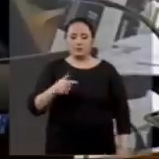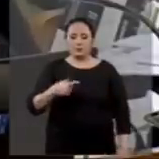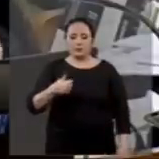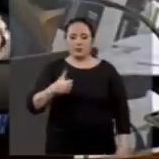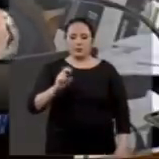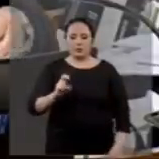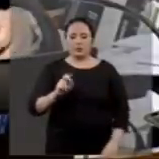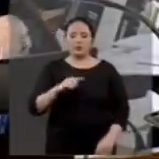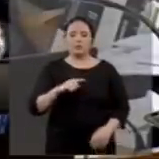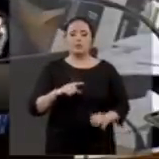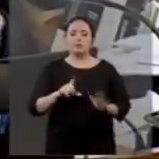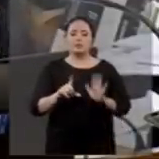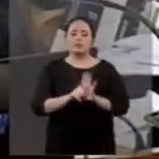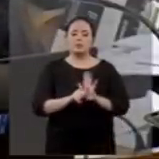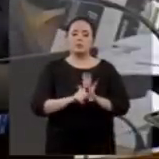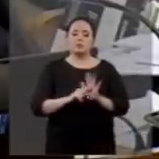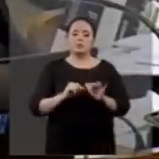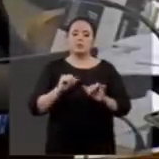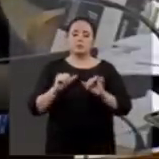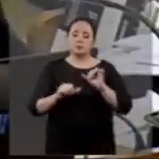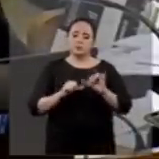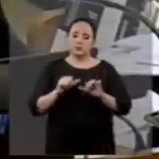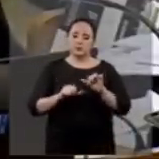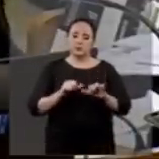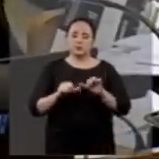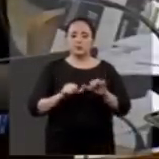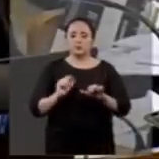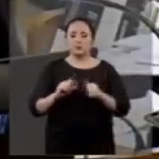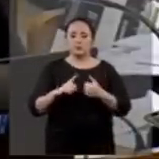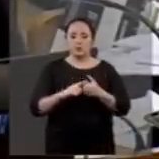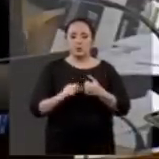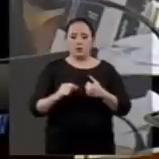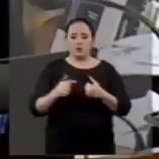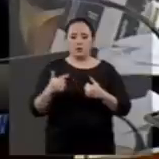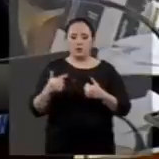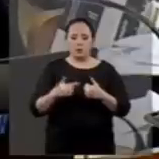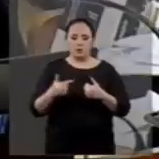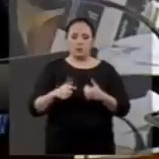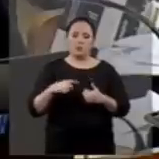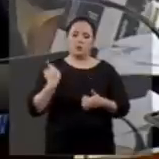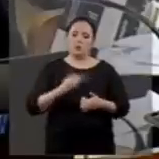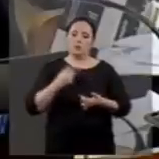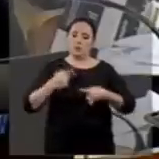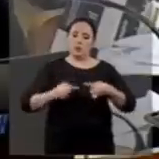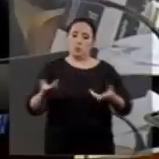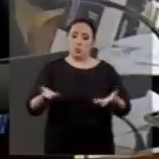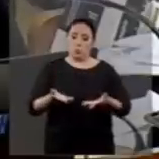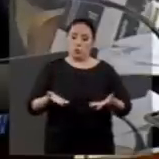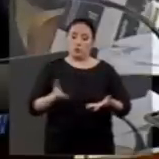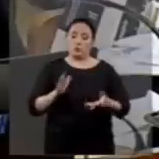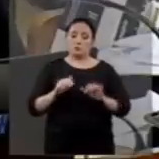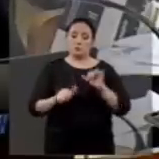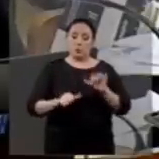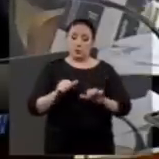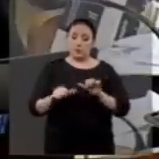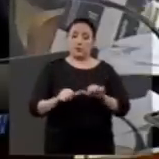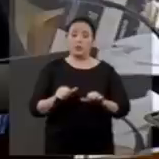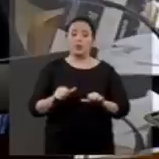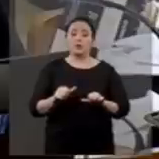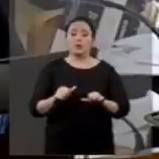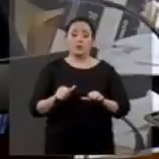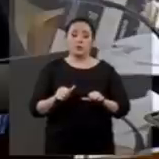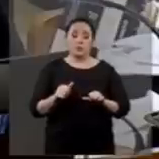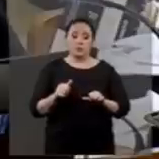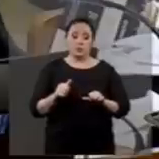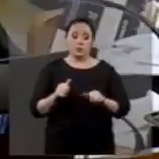que alterou o artigo 2º que nós estamos discutindo, e alterou, me